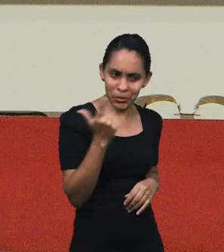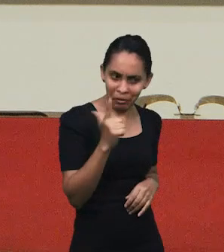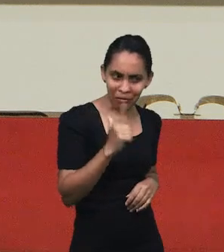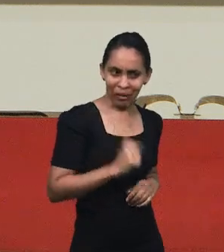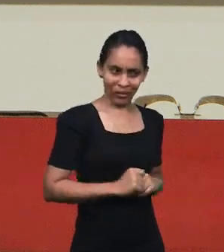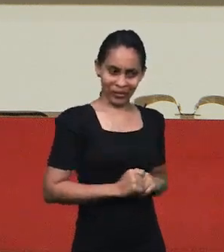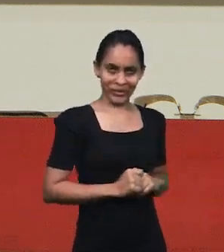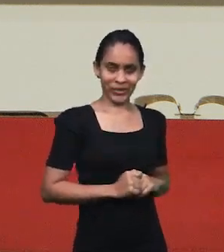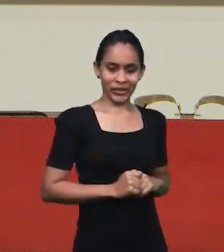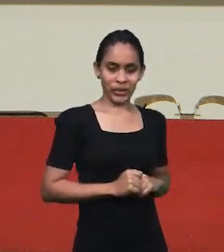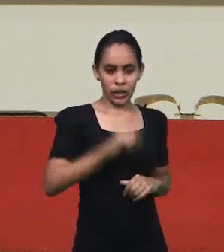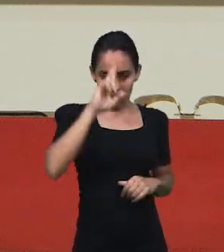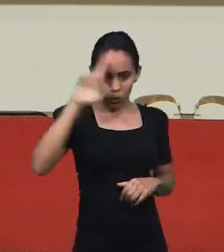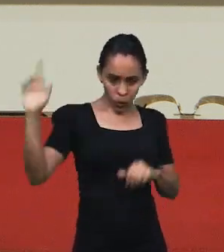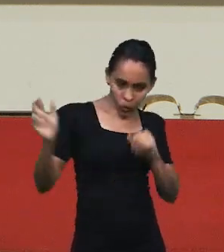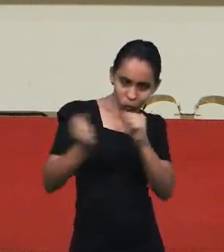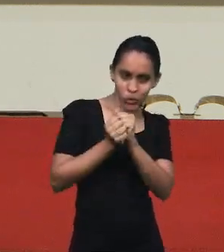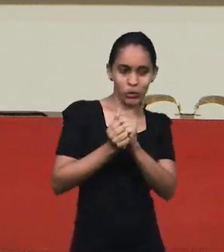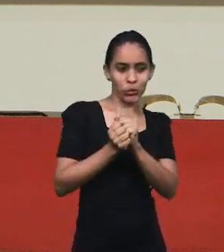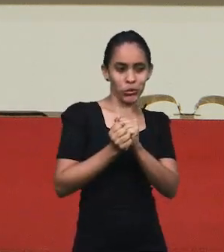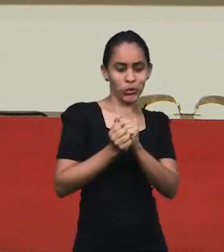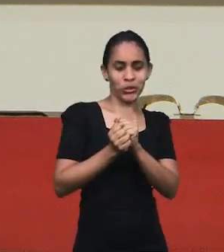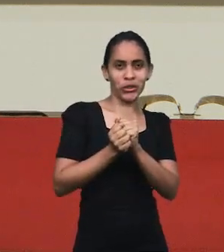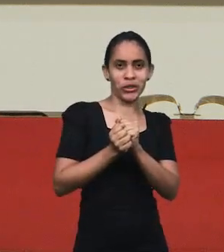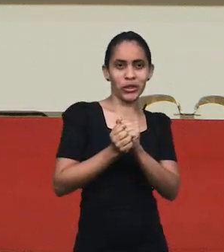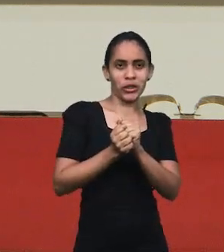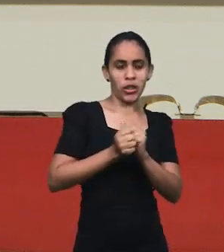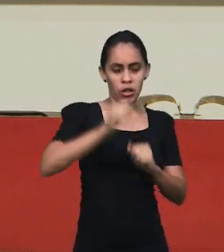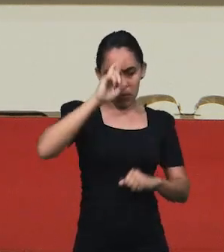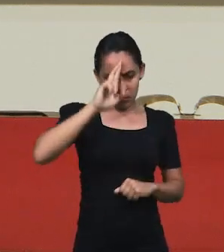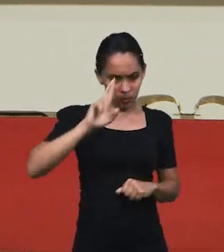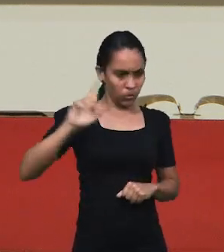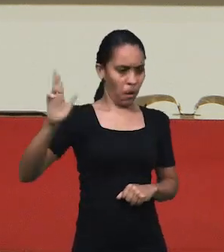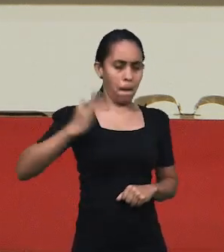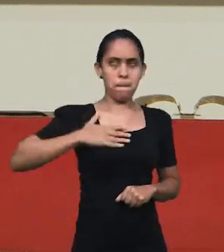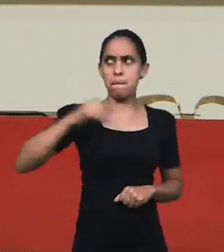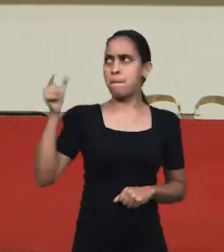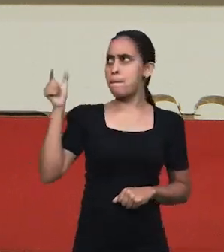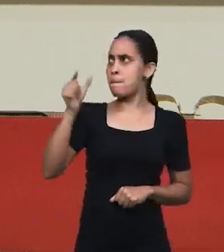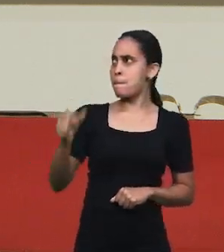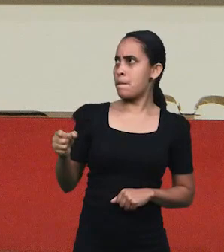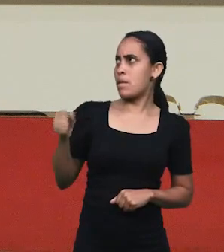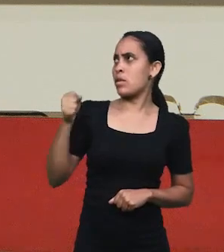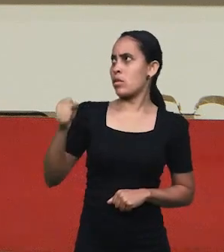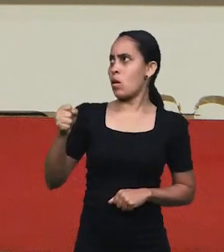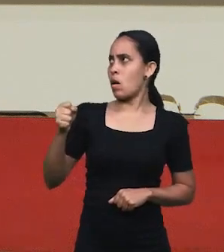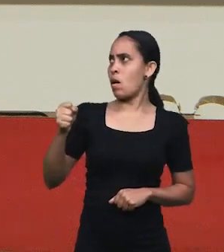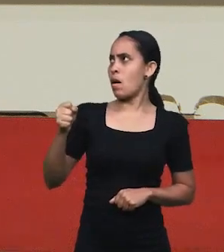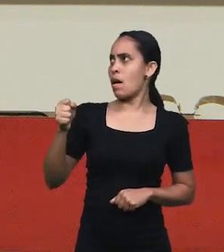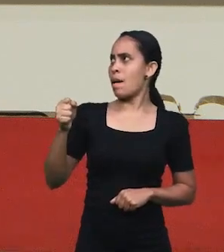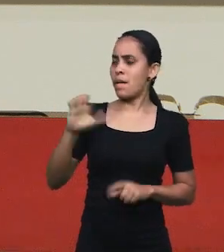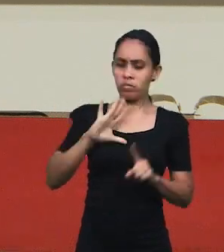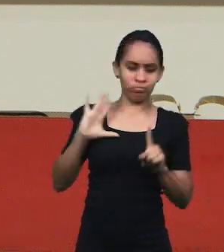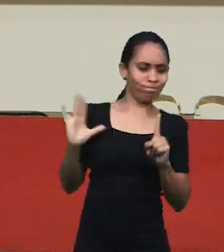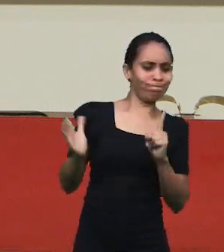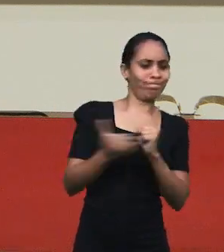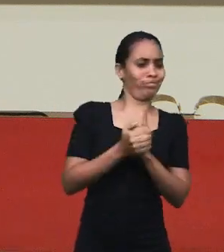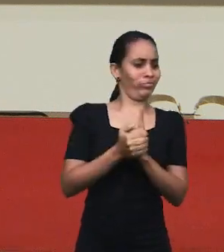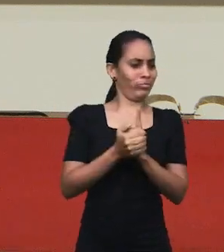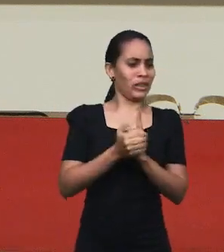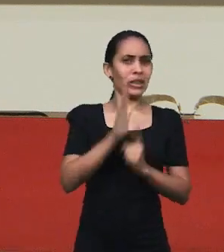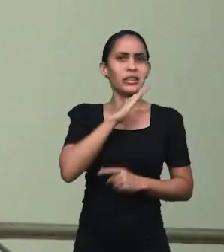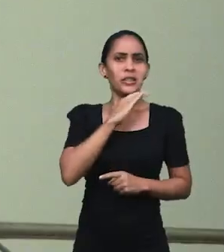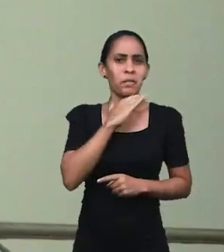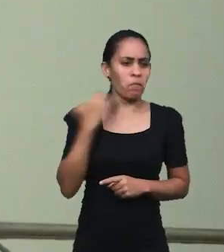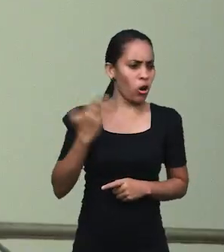é meu pastor, Ele livra a minha alma, Ele me livra da morte. E ainda que eu ande pelos vales, pelas terras áridas,